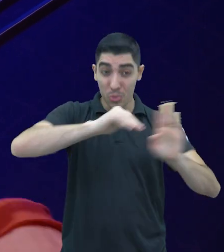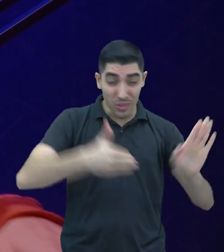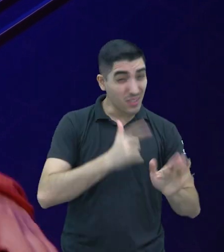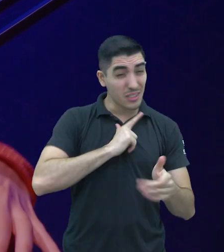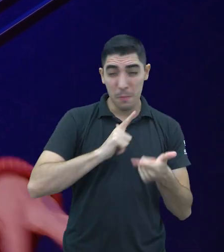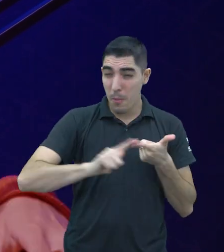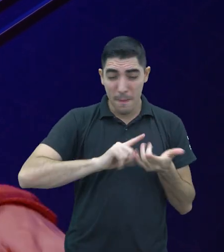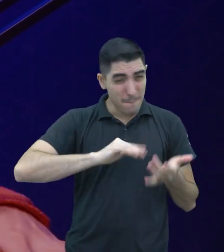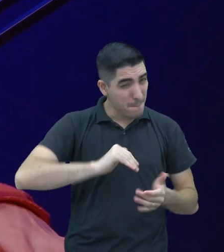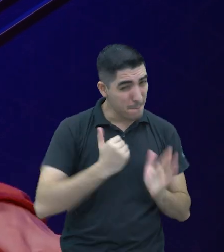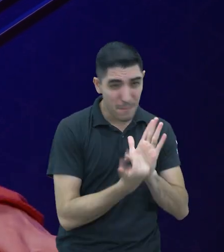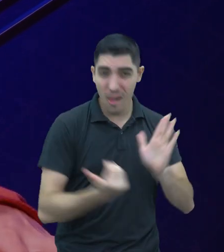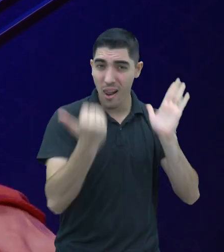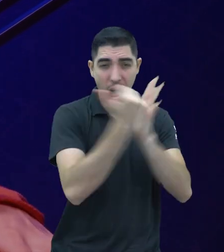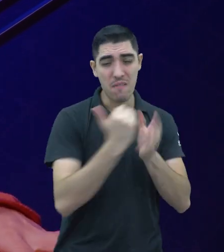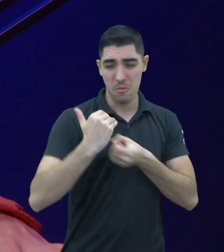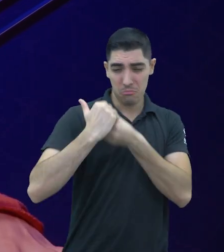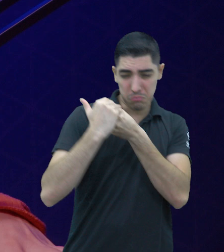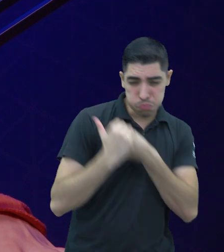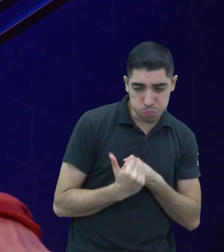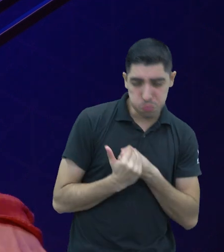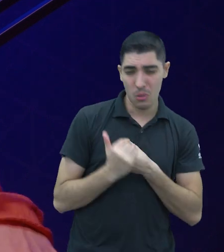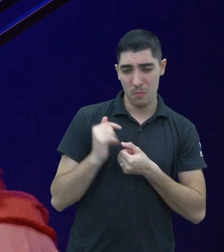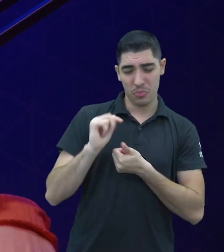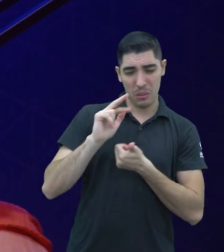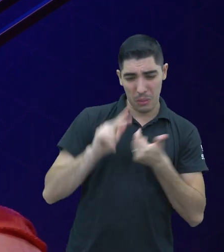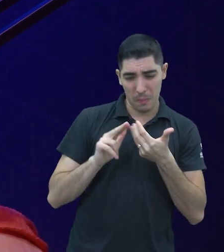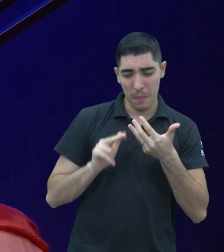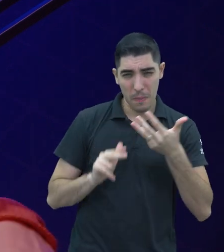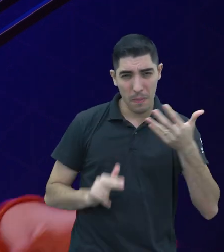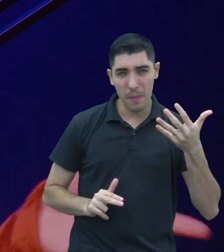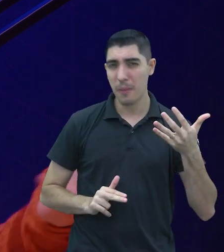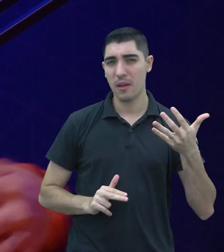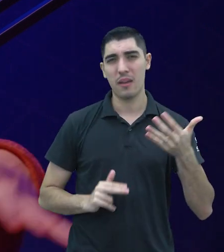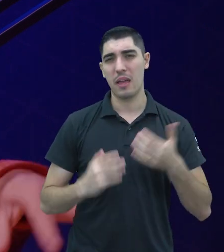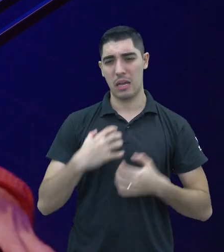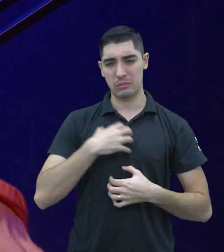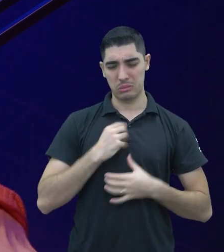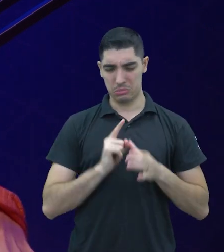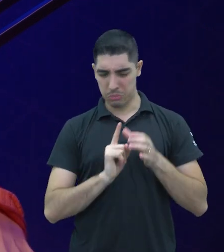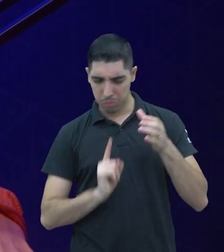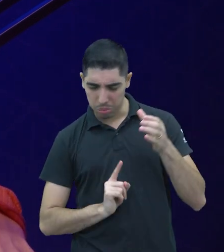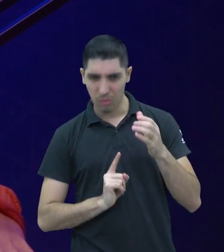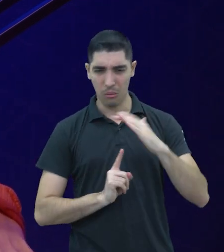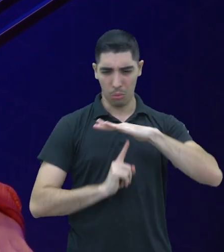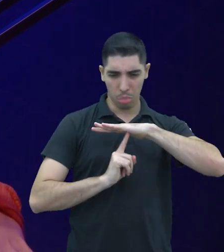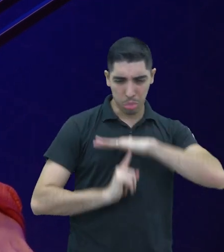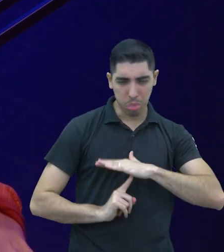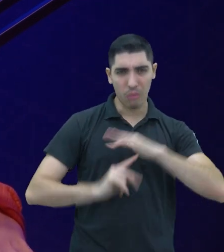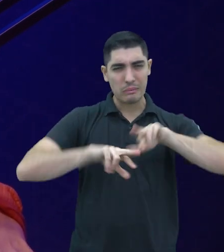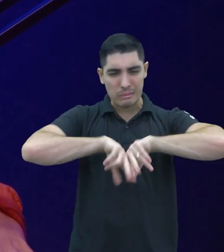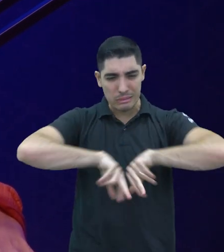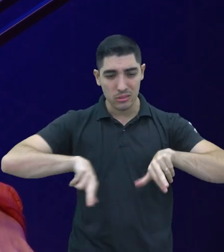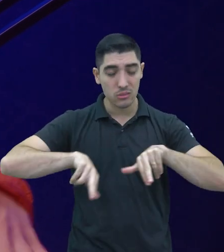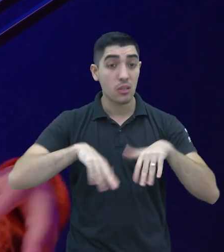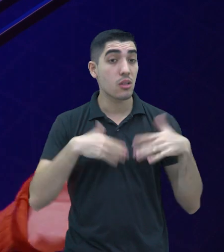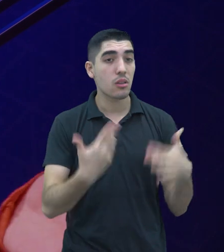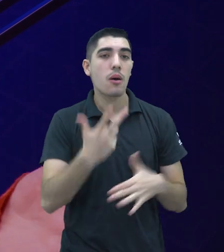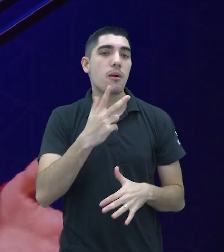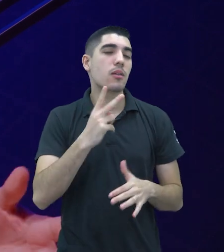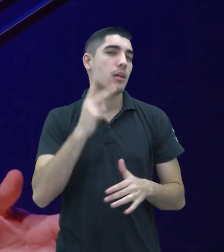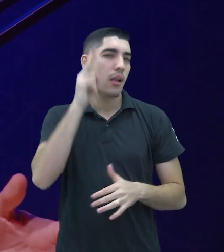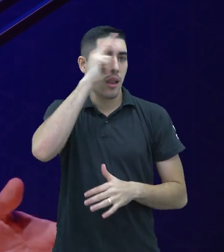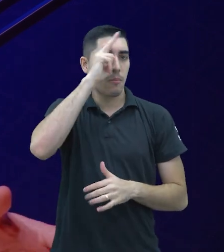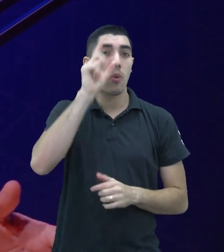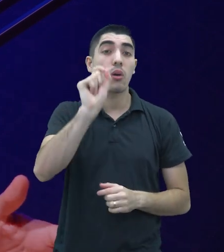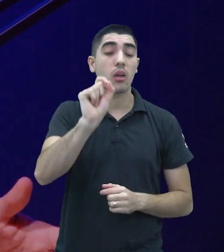ela fala, né? A dominação, a opressão e a exclusão. E daí ela remonta tudo isso à construção